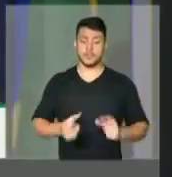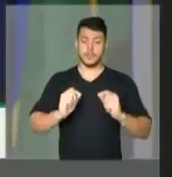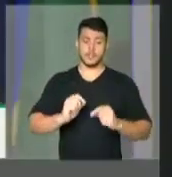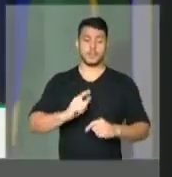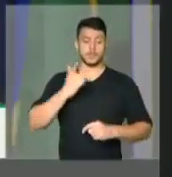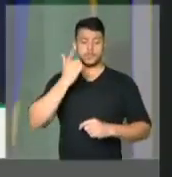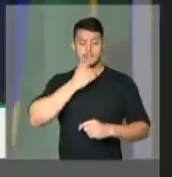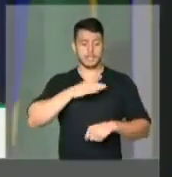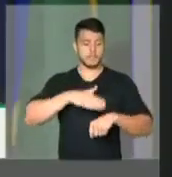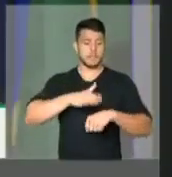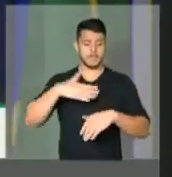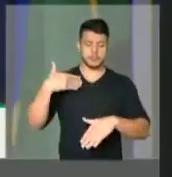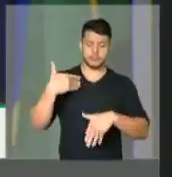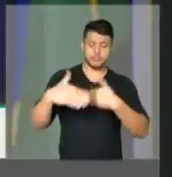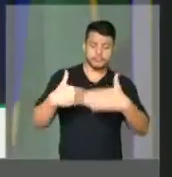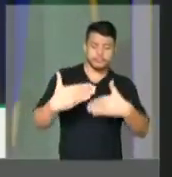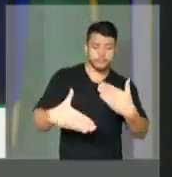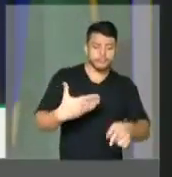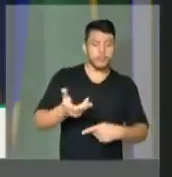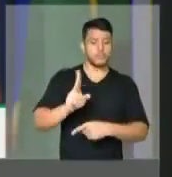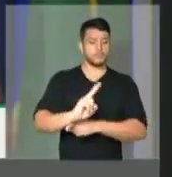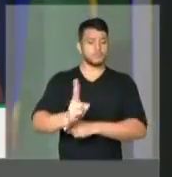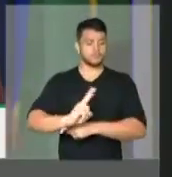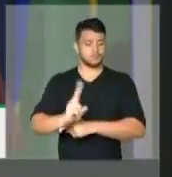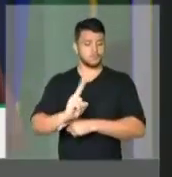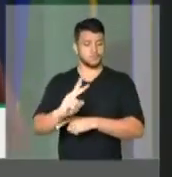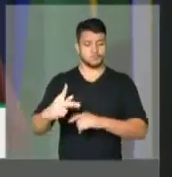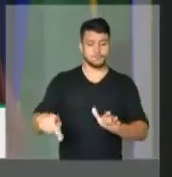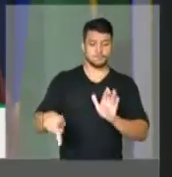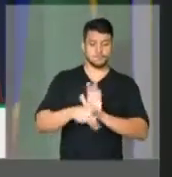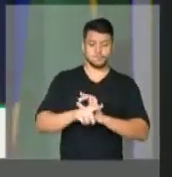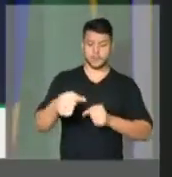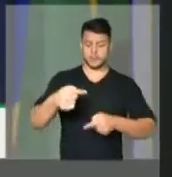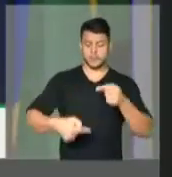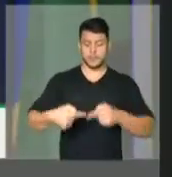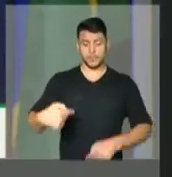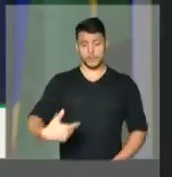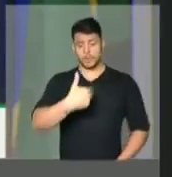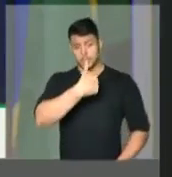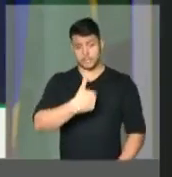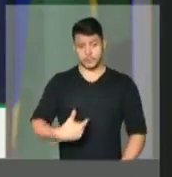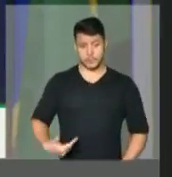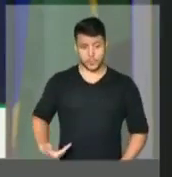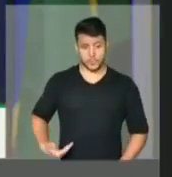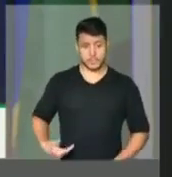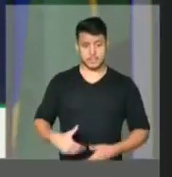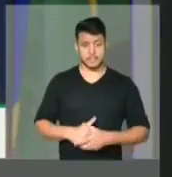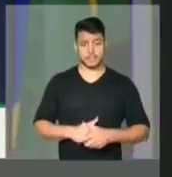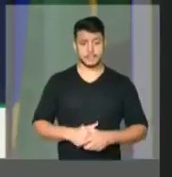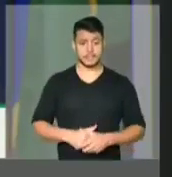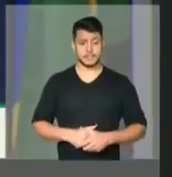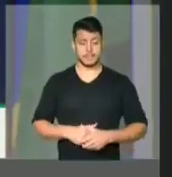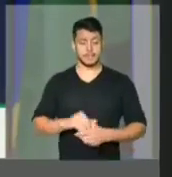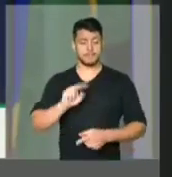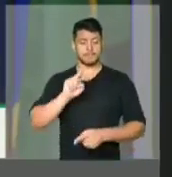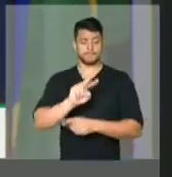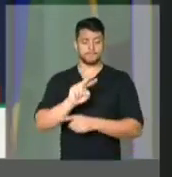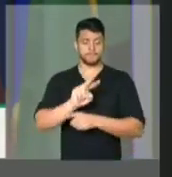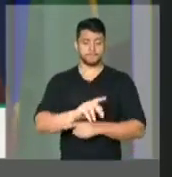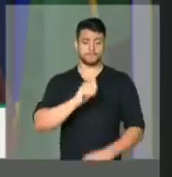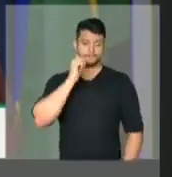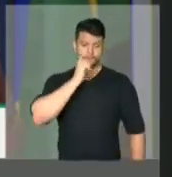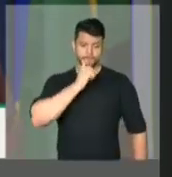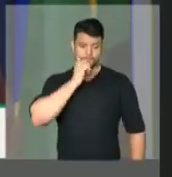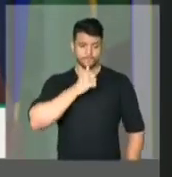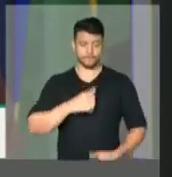a fiscalização das políticas públicas que devem atender a mulher e a